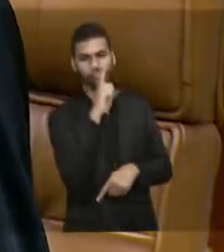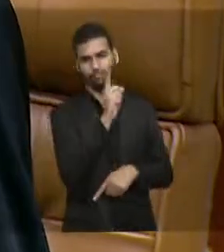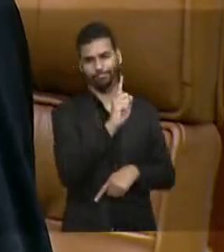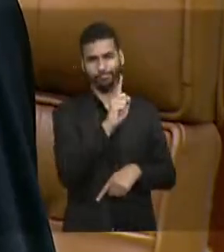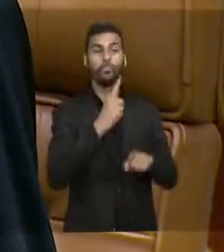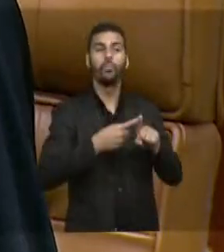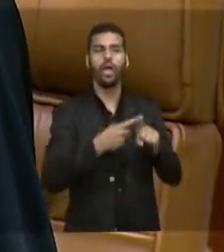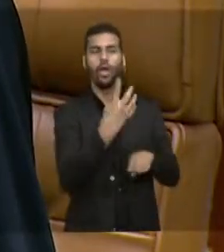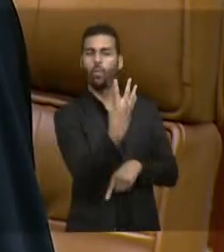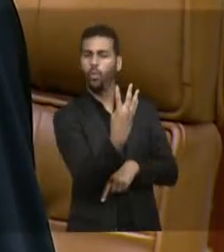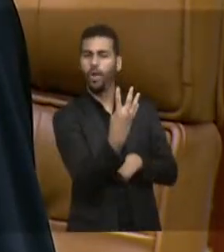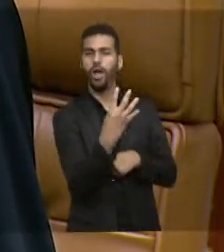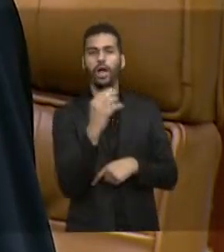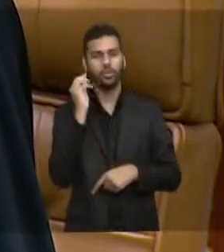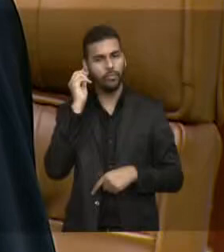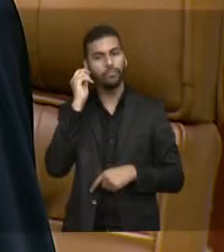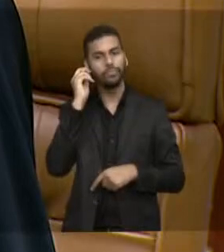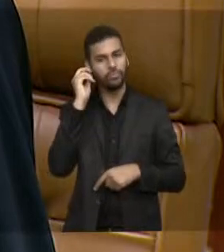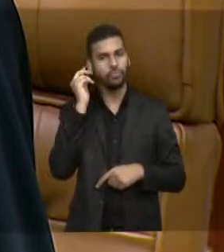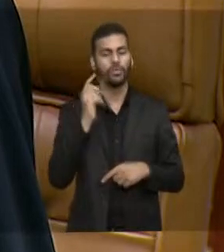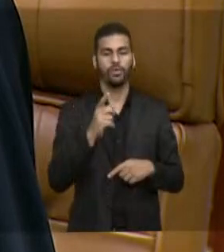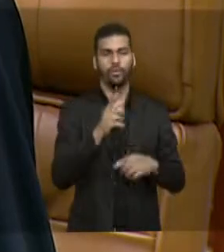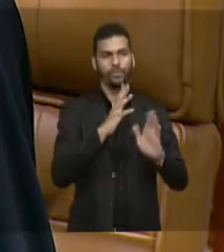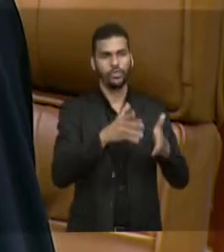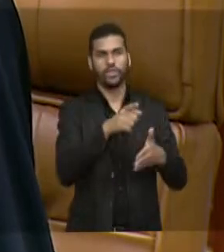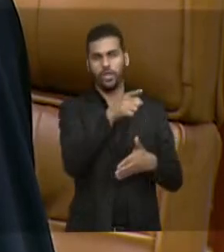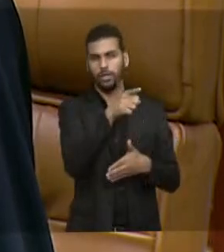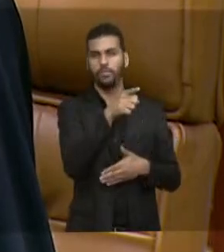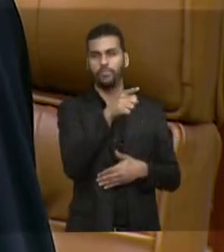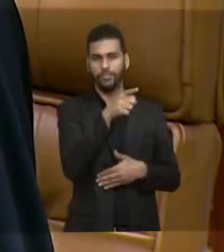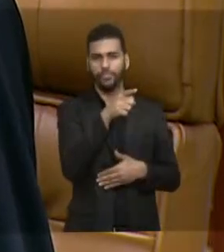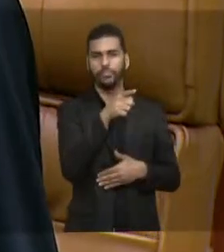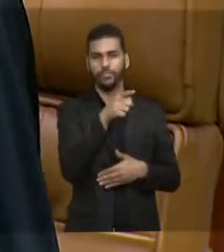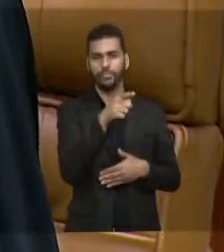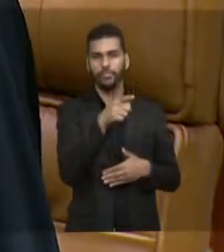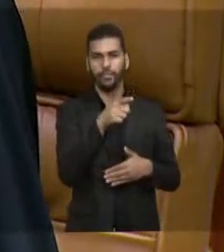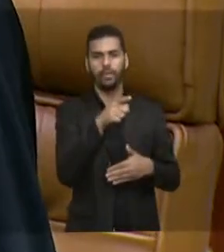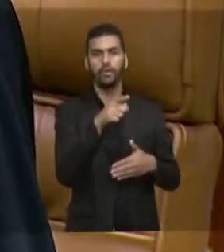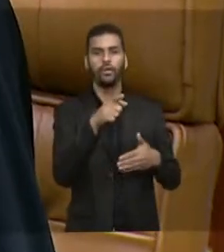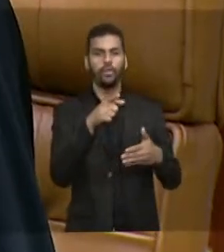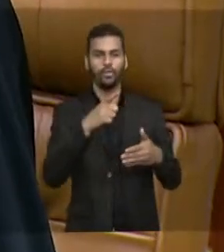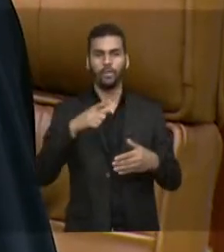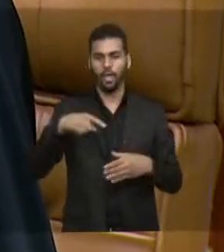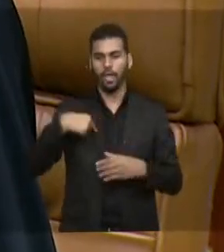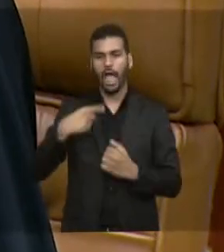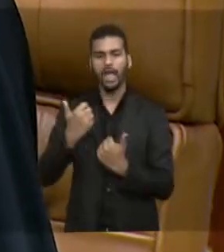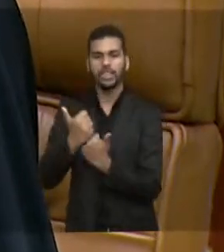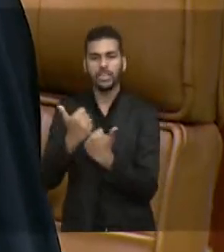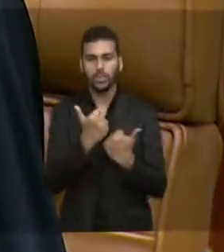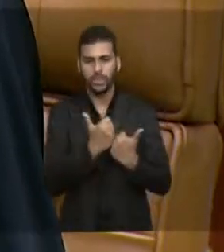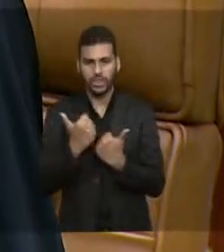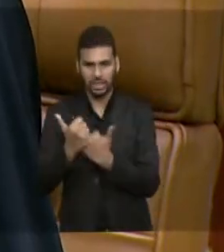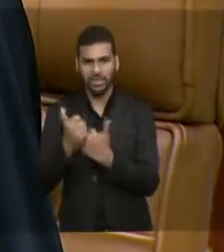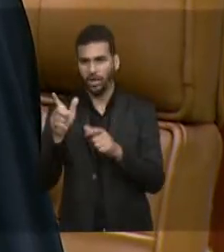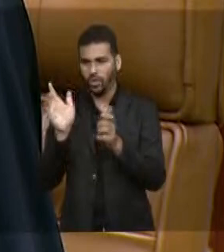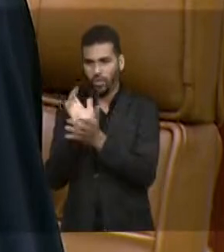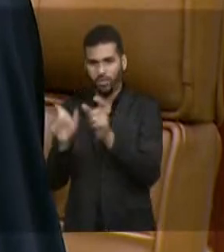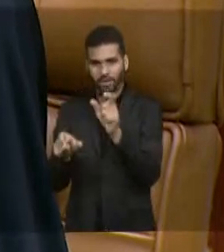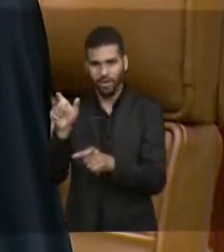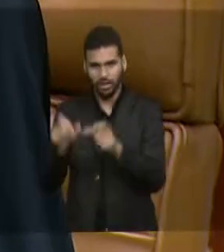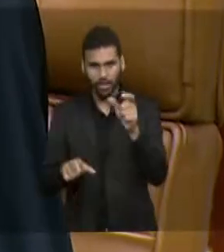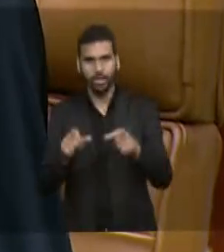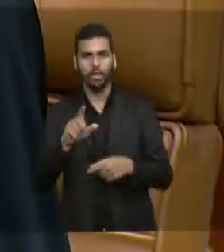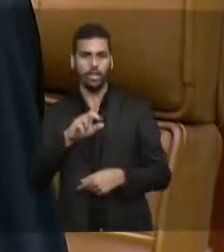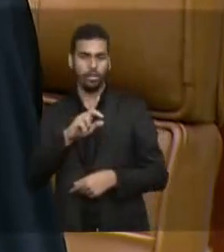aqui dá da assessoria de combate às informações do Tribunal Superior Eleitoral e da polícia federal